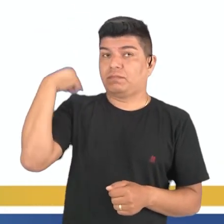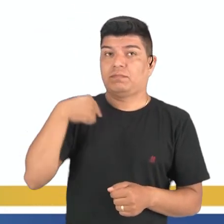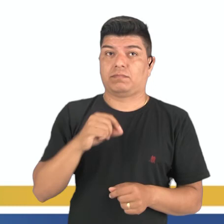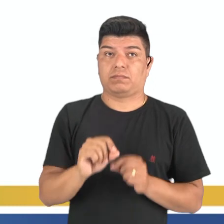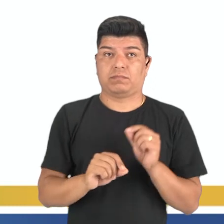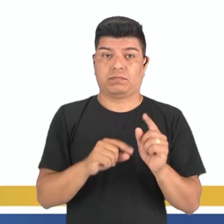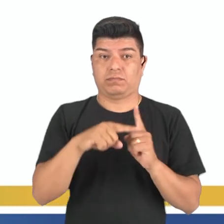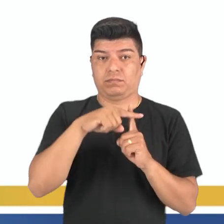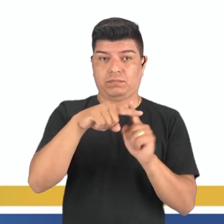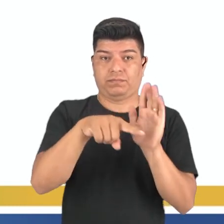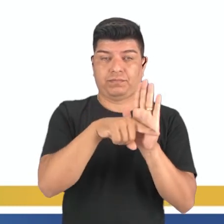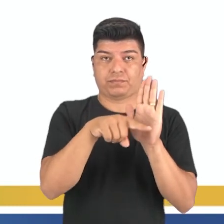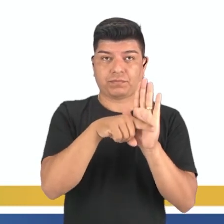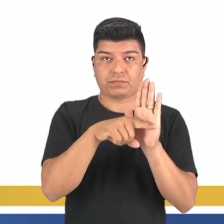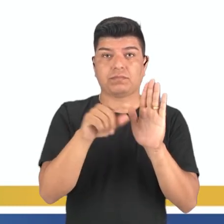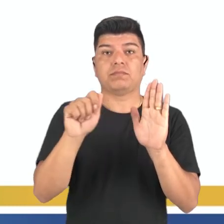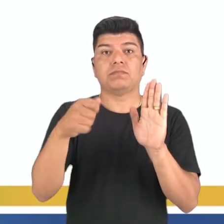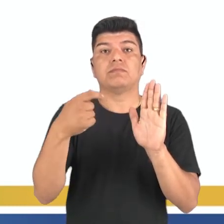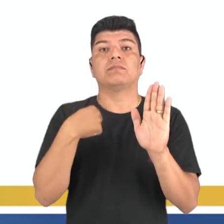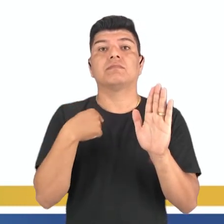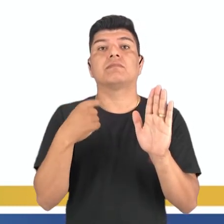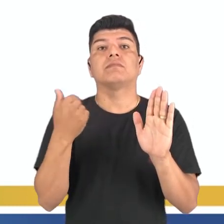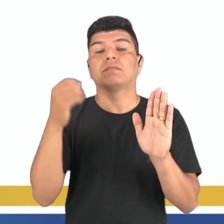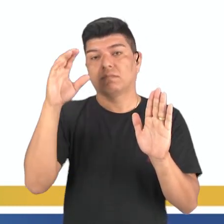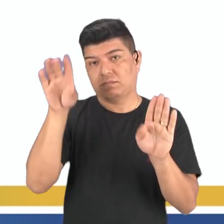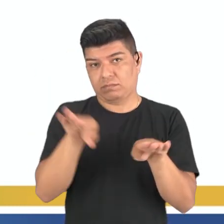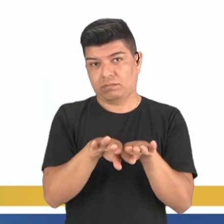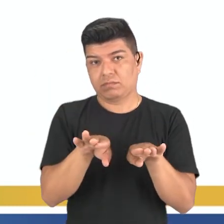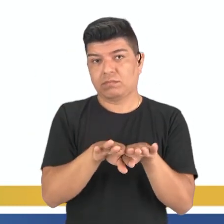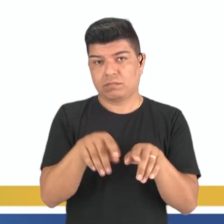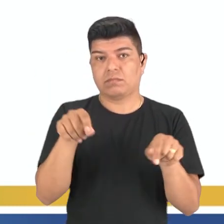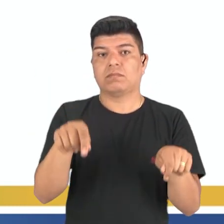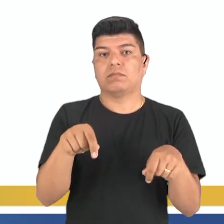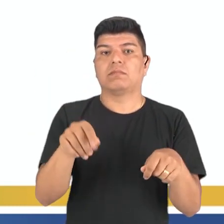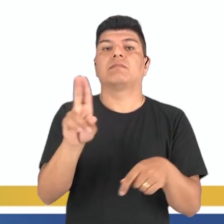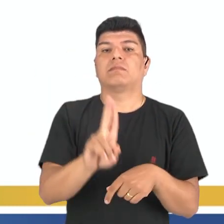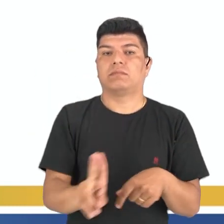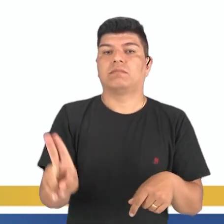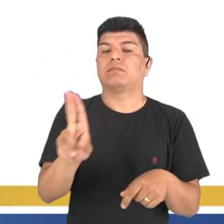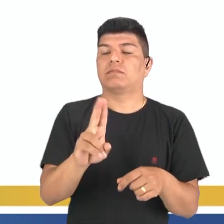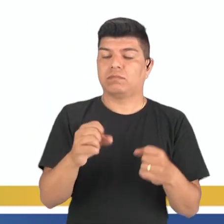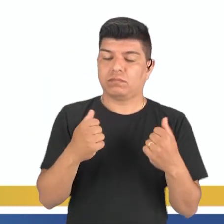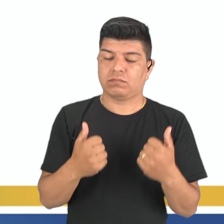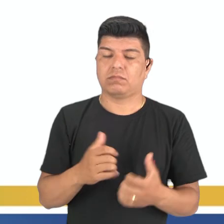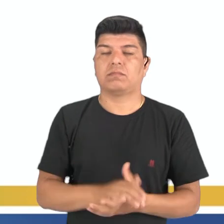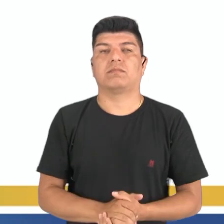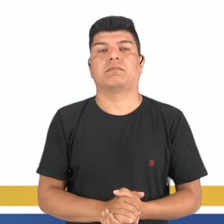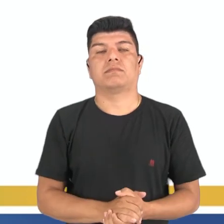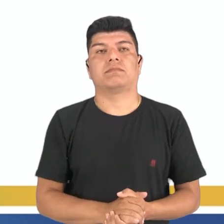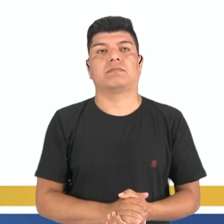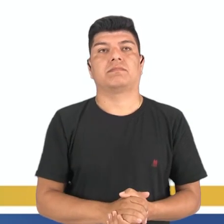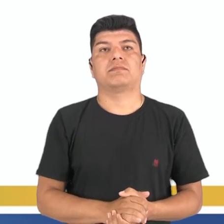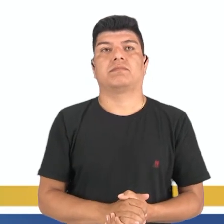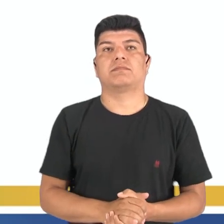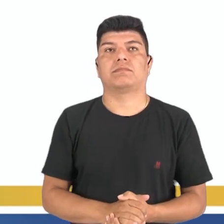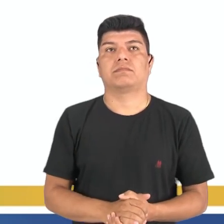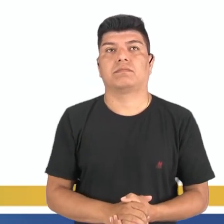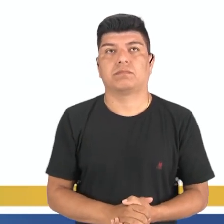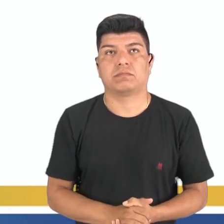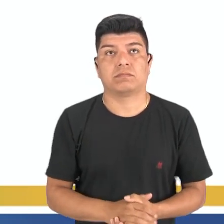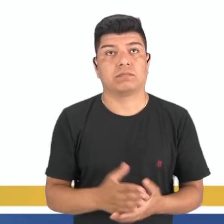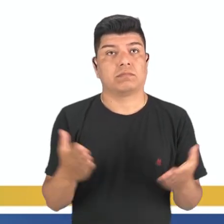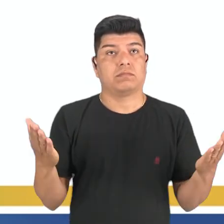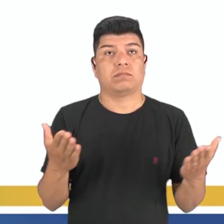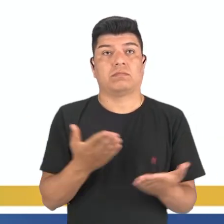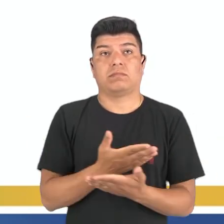envolvendo adição e subtração, jogo de sinal, elas também vão valer aqui e você pode usá-las tranquilamente, ok?